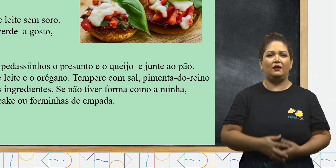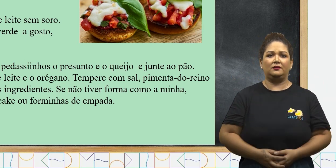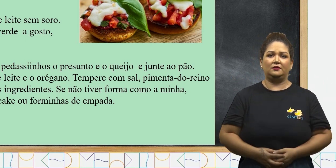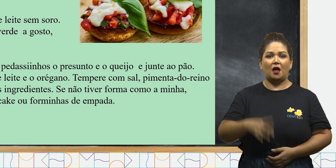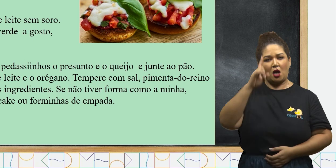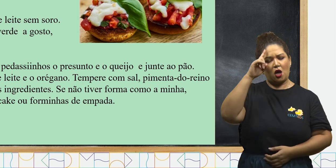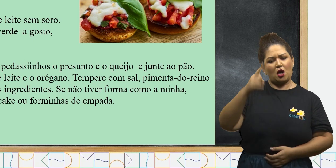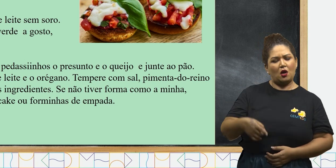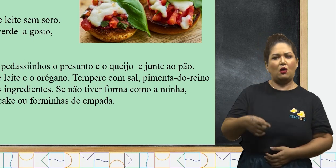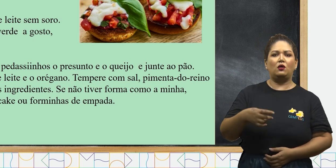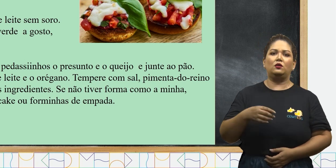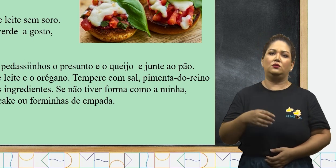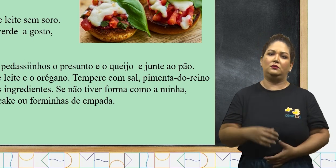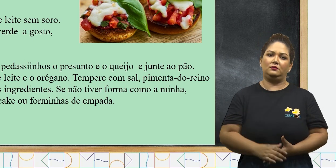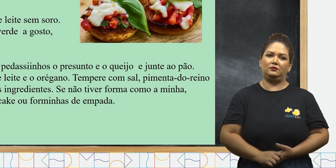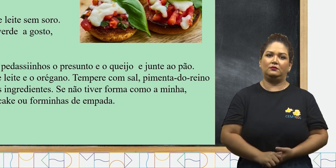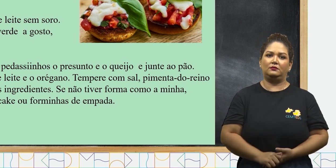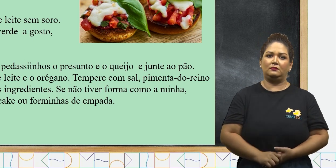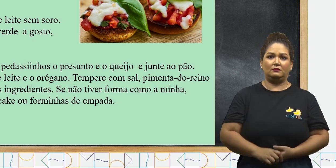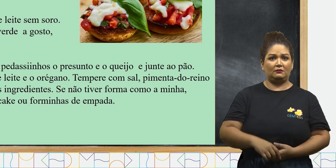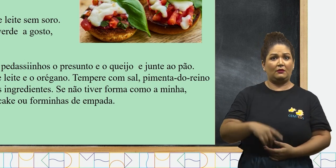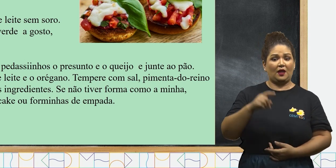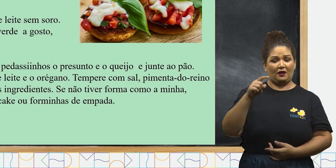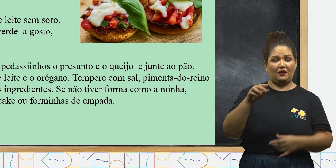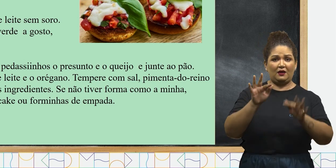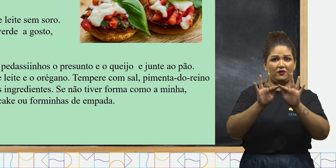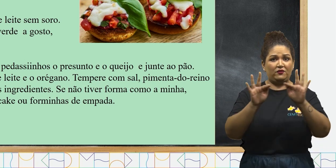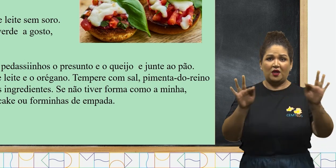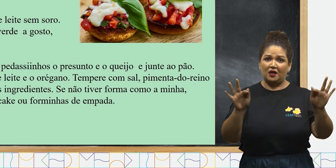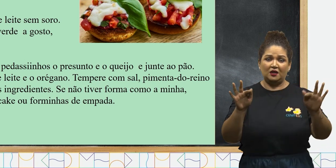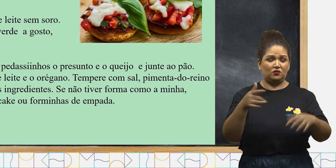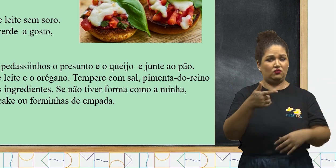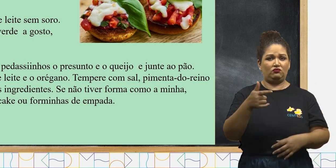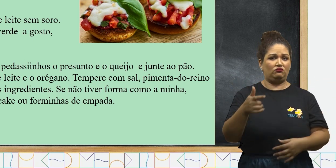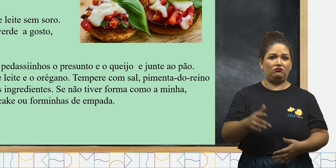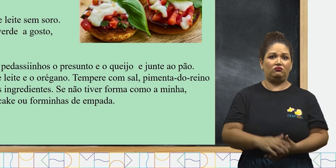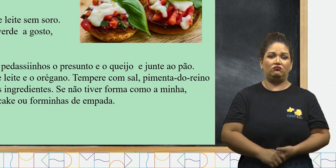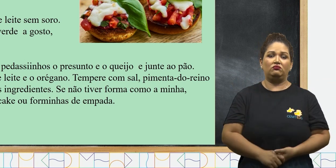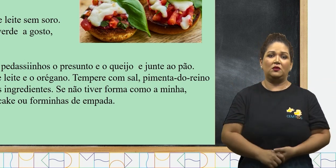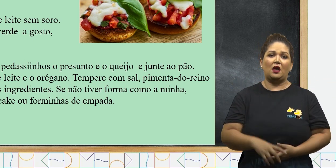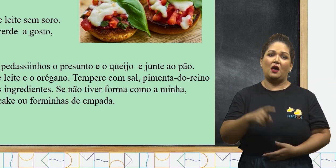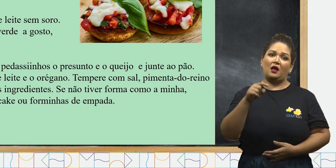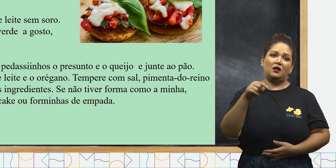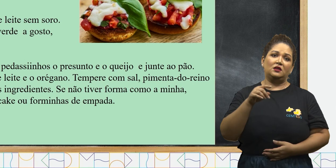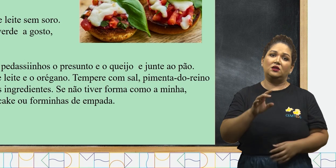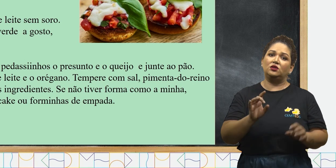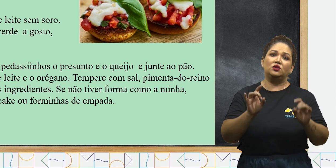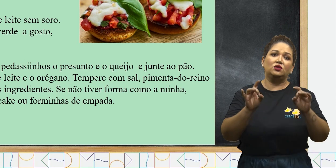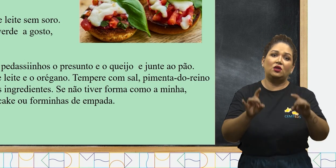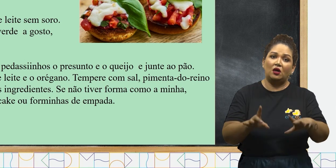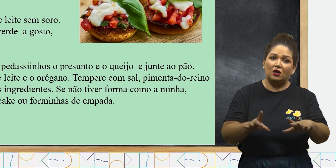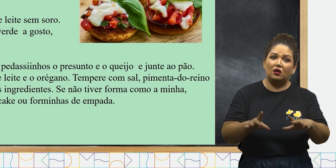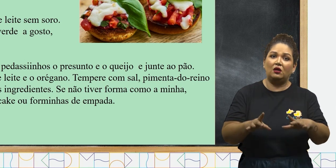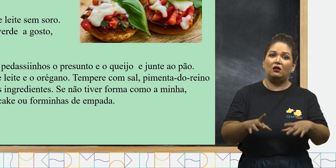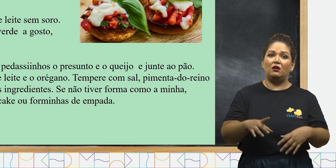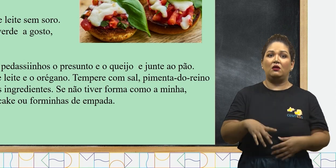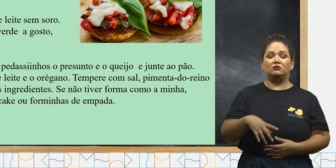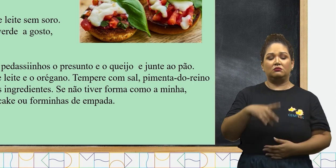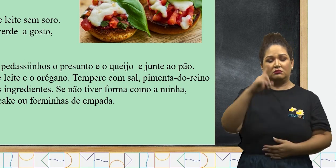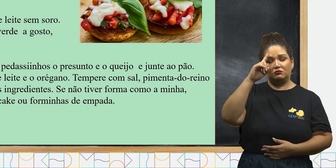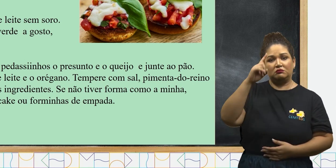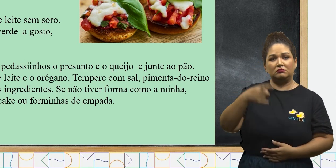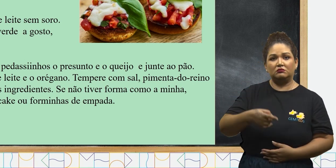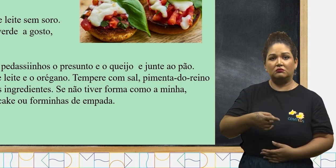indignação, ordem ou uma súplica. E aqui não é nada disso. O que há aqui é uma